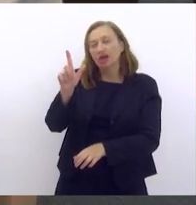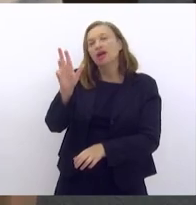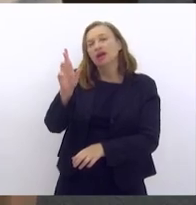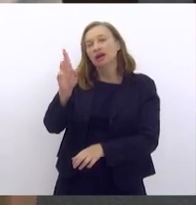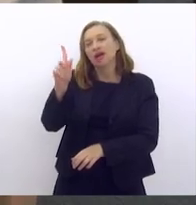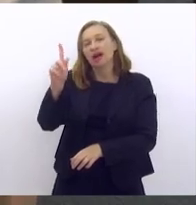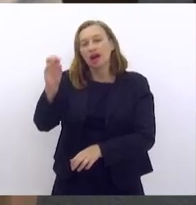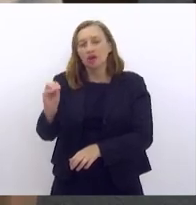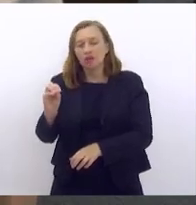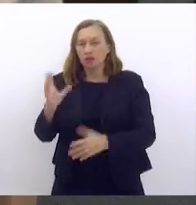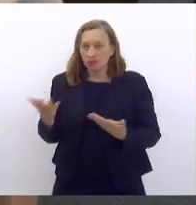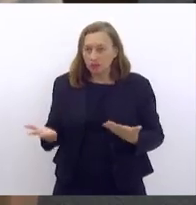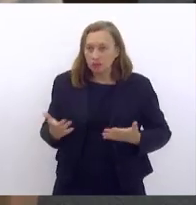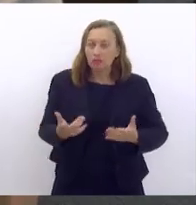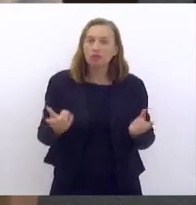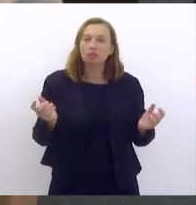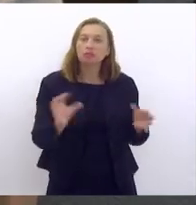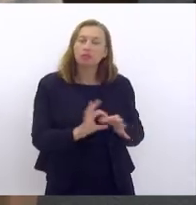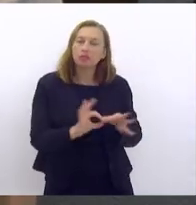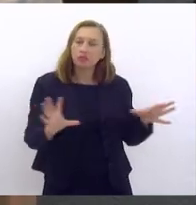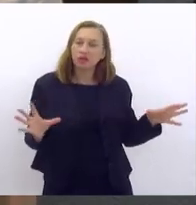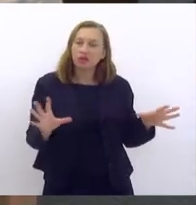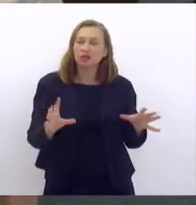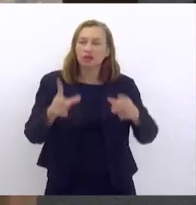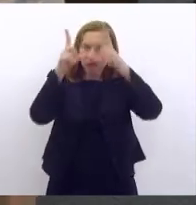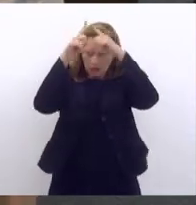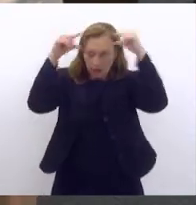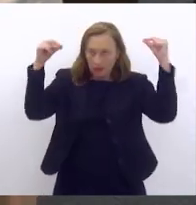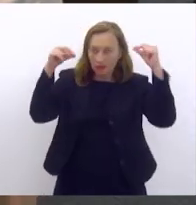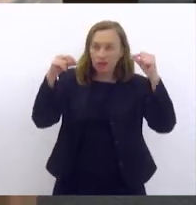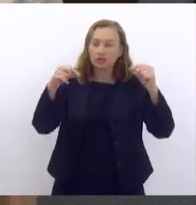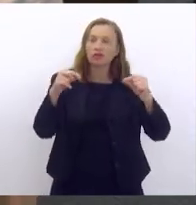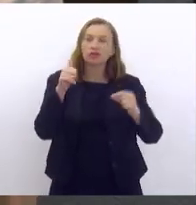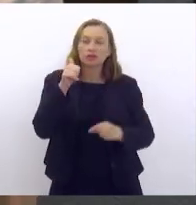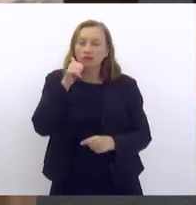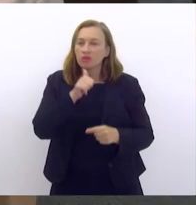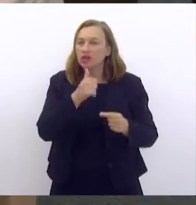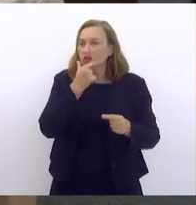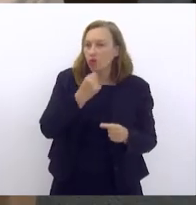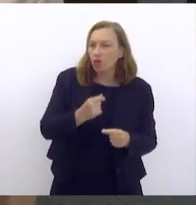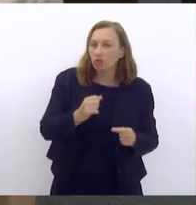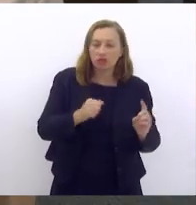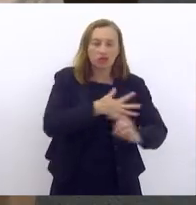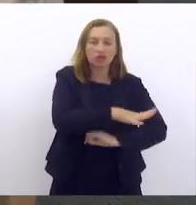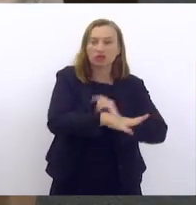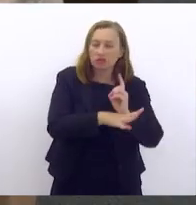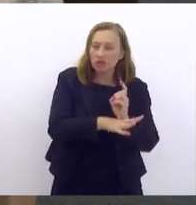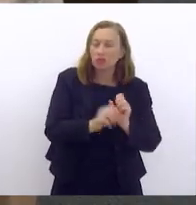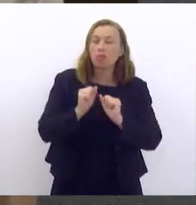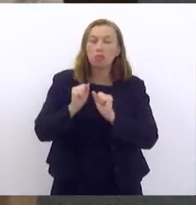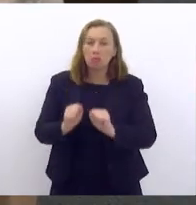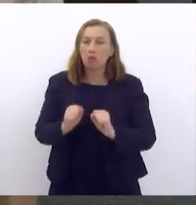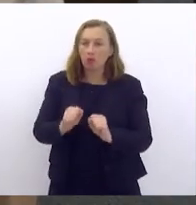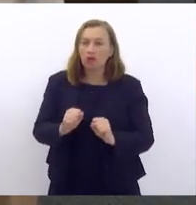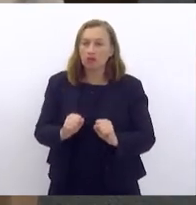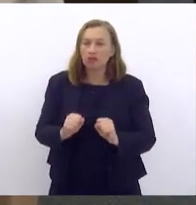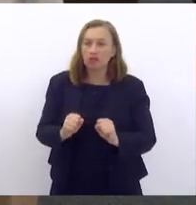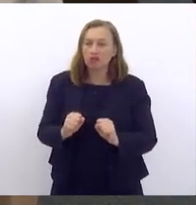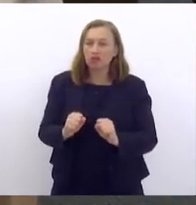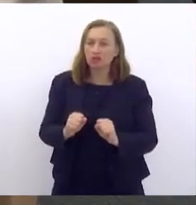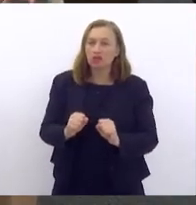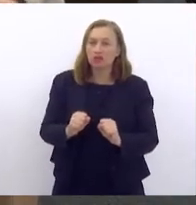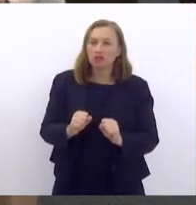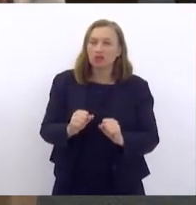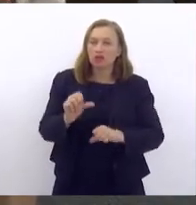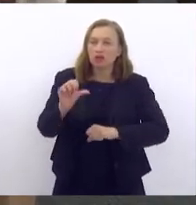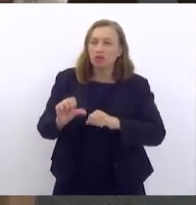outras carreiras, permitindo que os enfermeiros, as enfermeiras, assistentes sociais possam ser promovidos. Então,